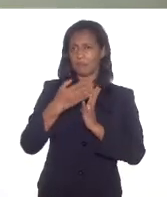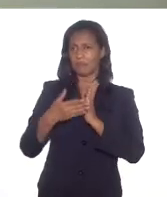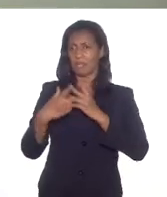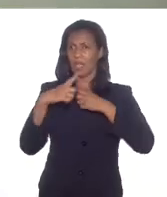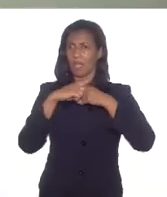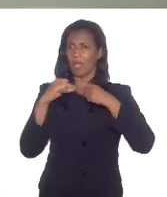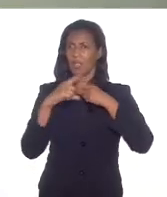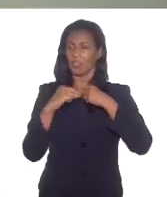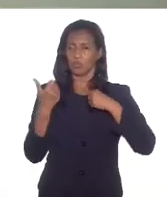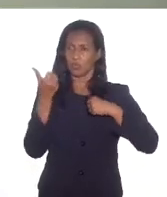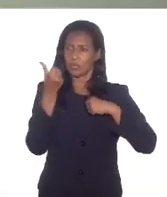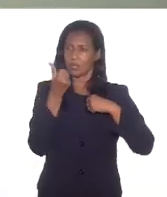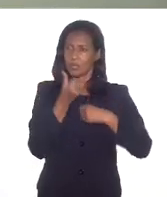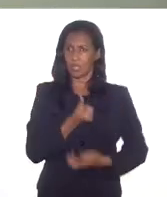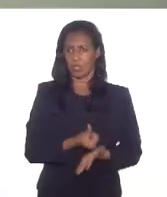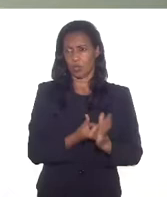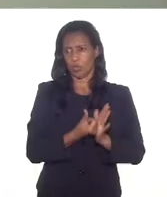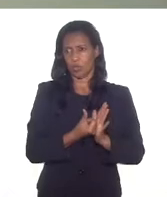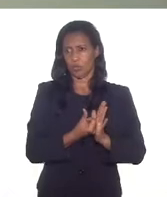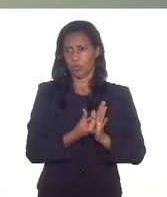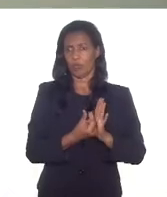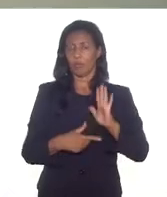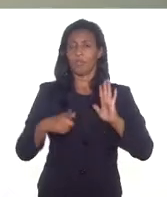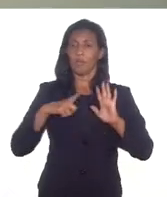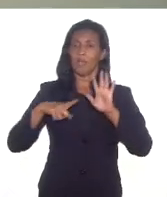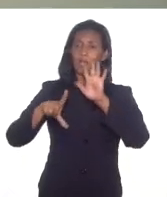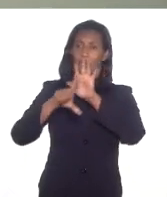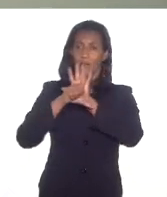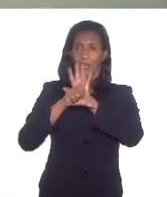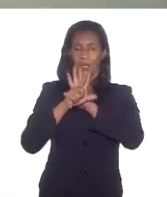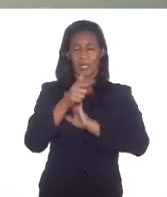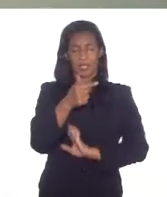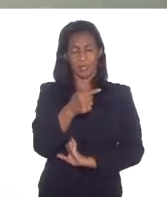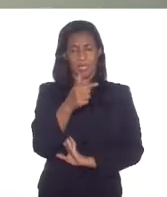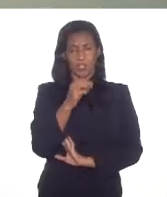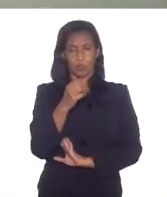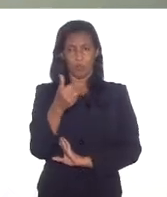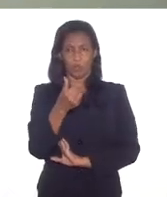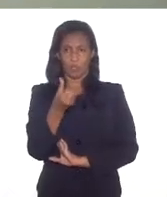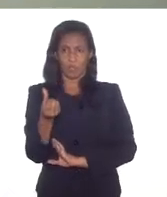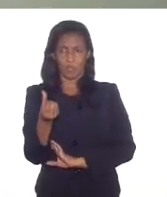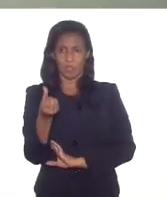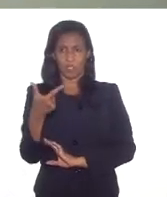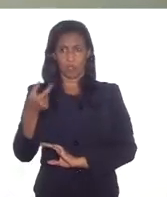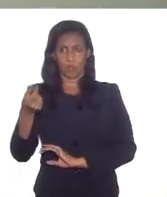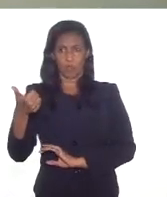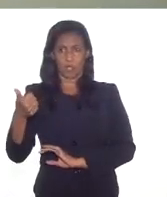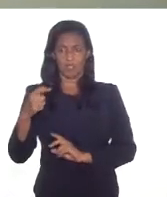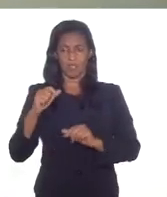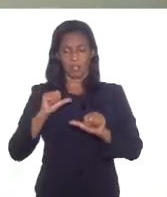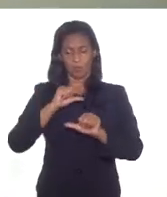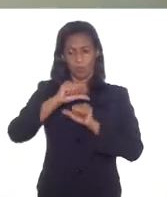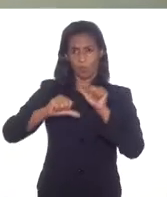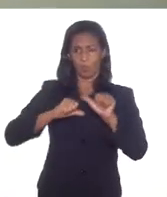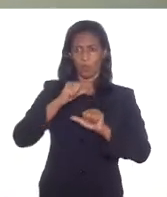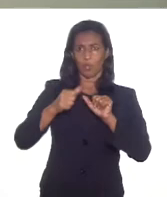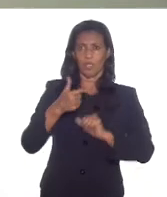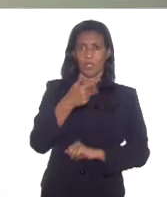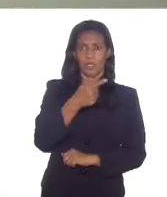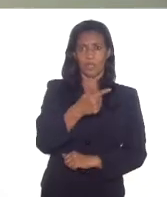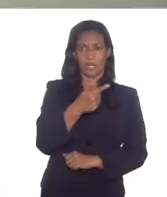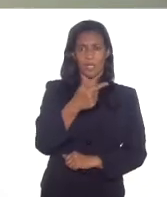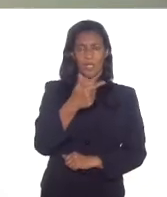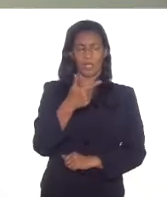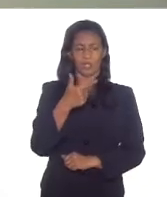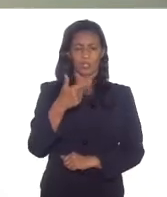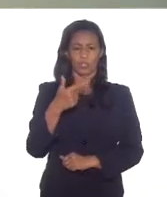artigo 6º. Ocorre que essa lei 7.616 de 15, ela foi modificada pela lei 7.297